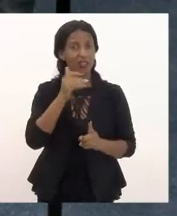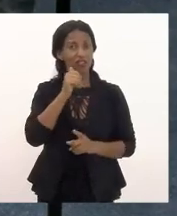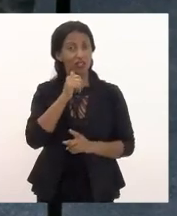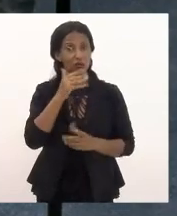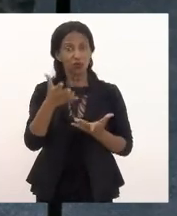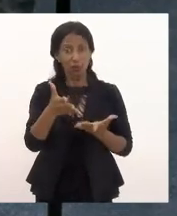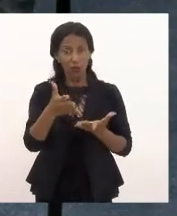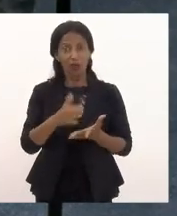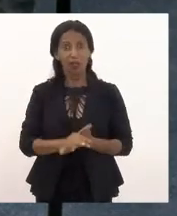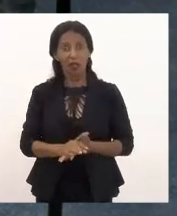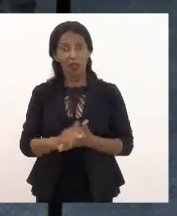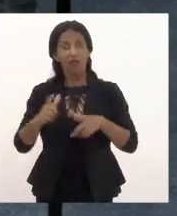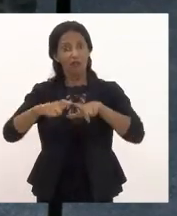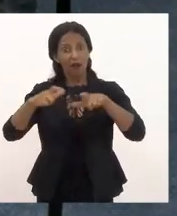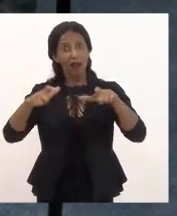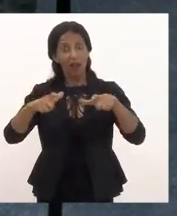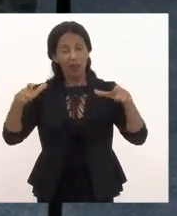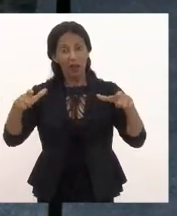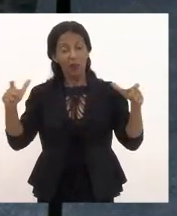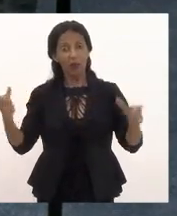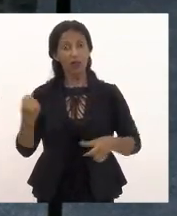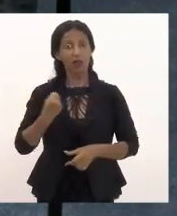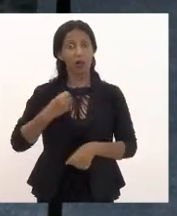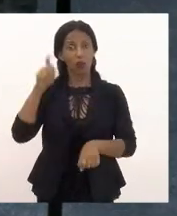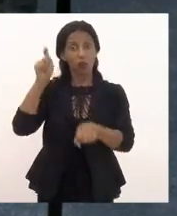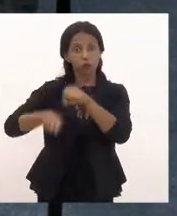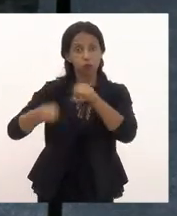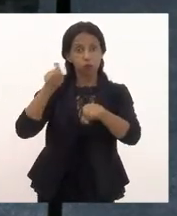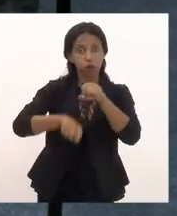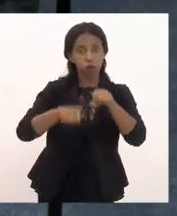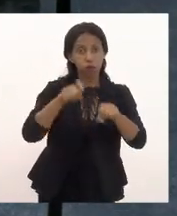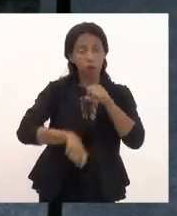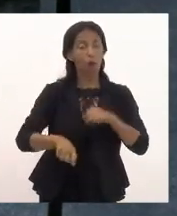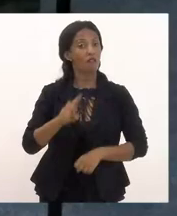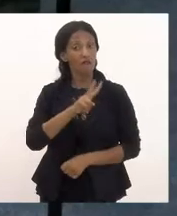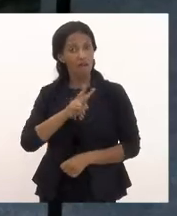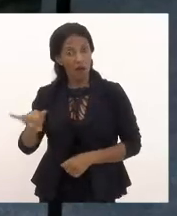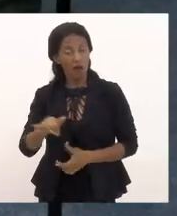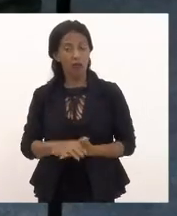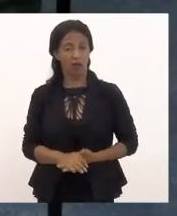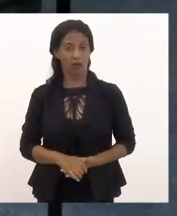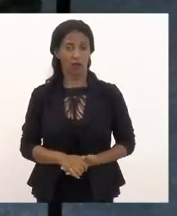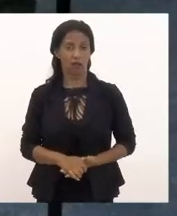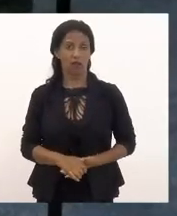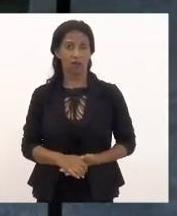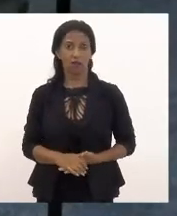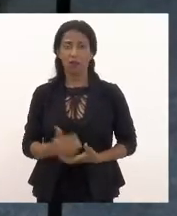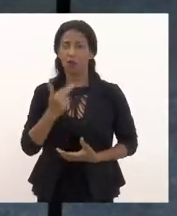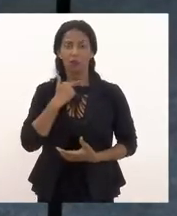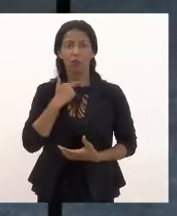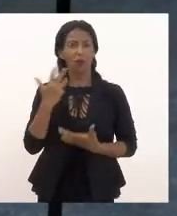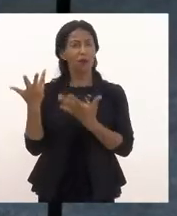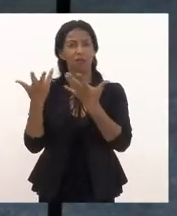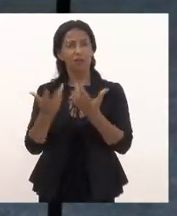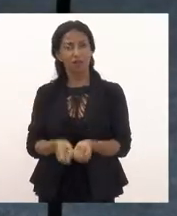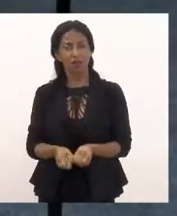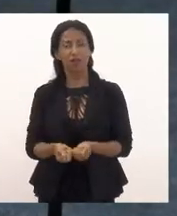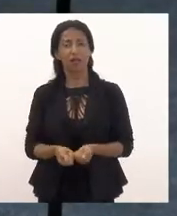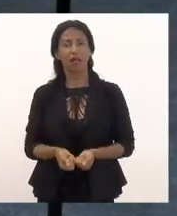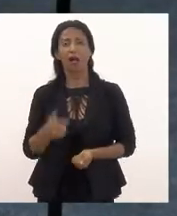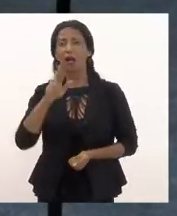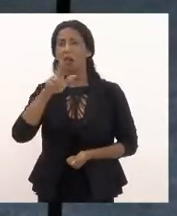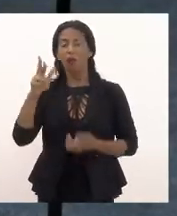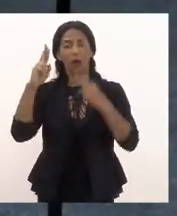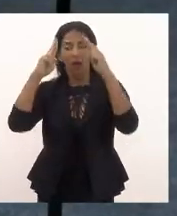mulheres em cheio, porque vai aumentar o número de estupros. Então, é inaceitável. Isso não é